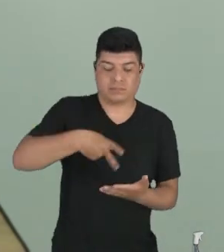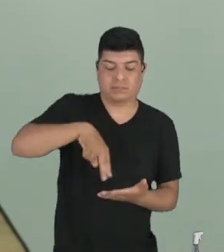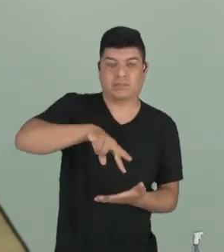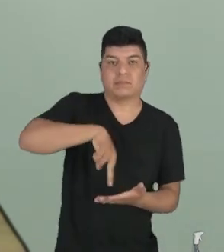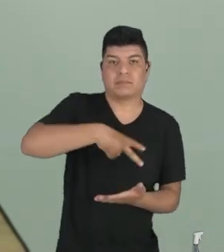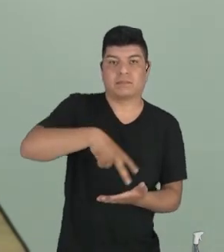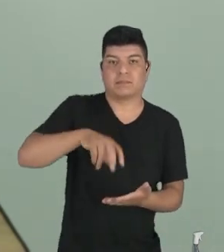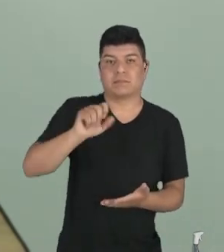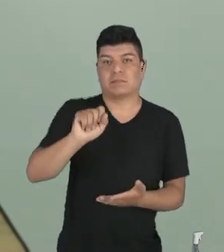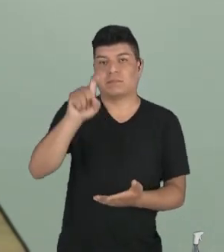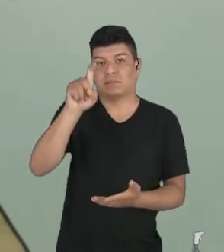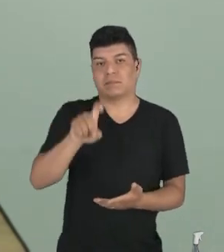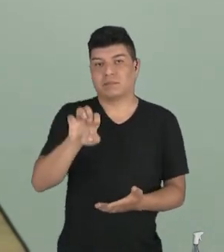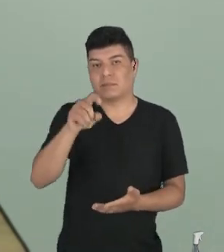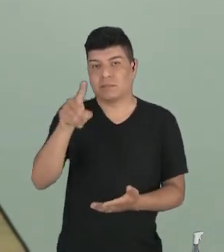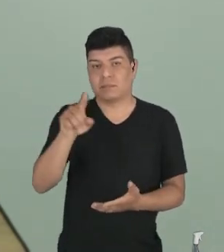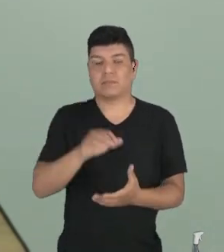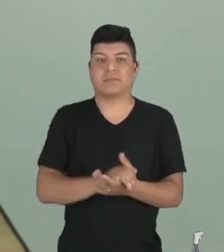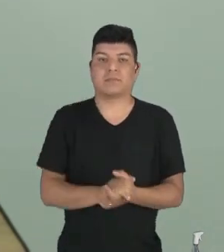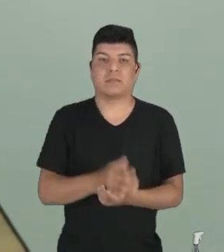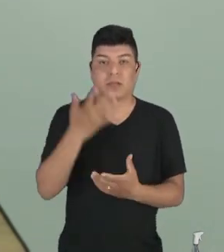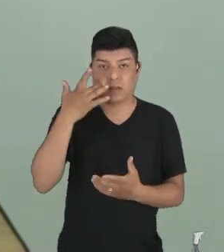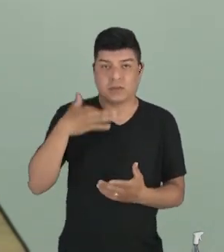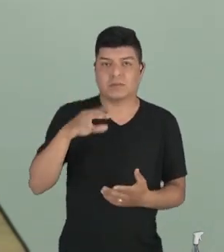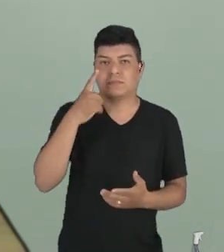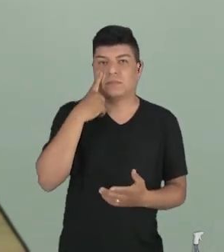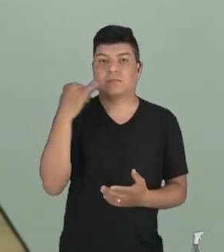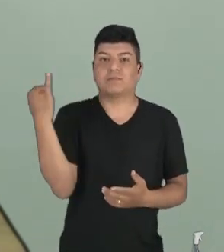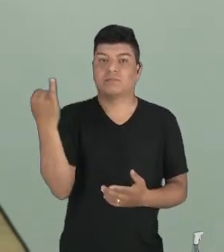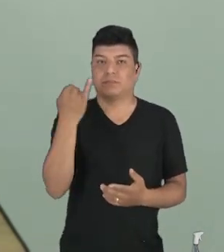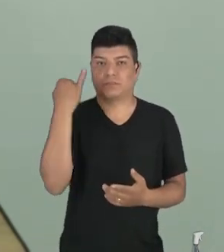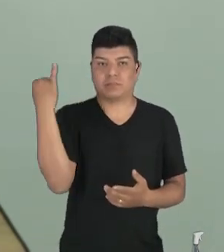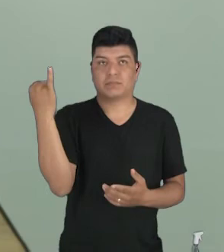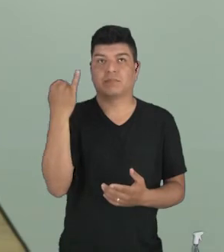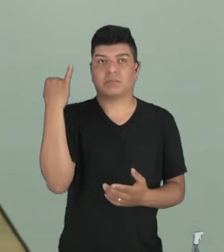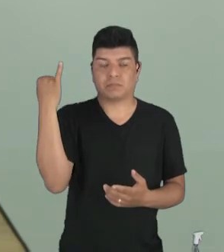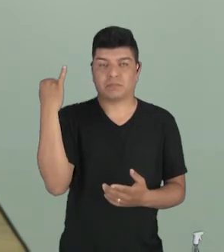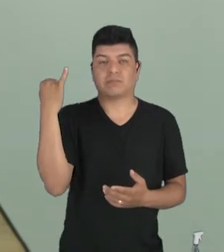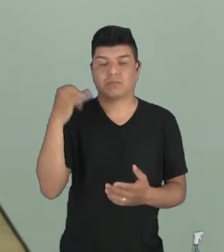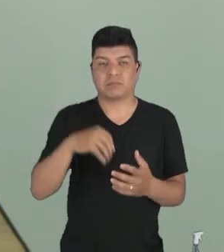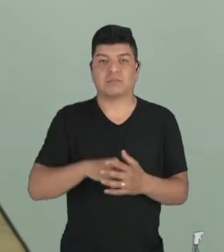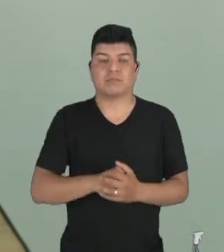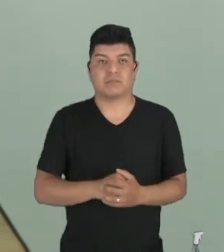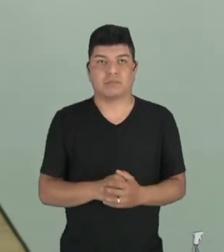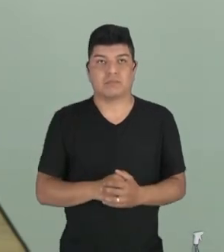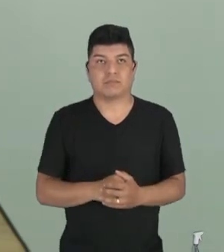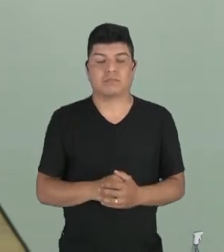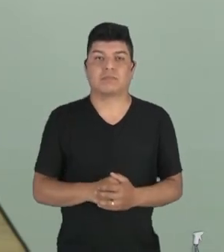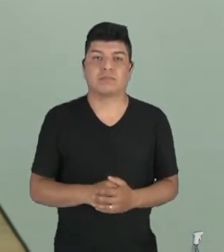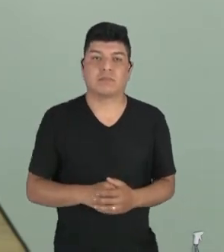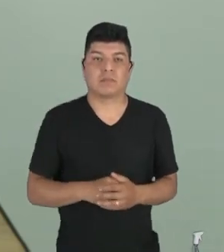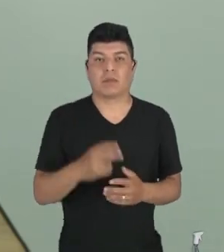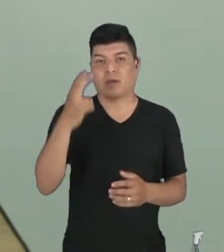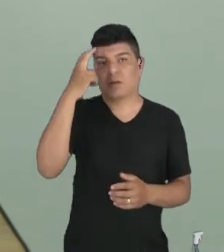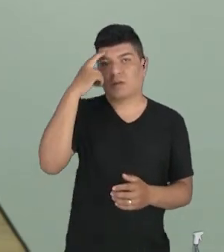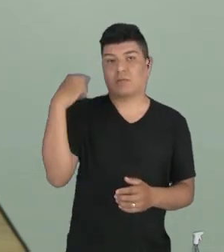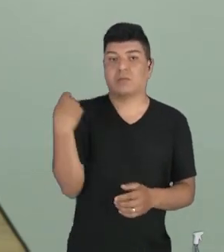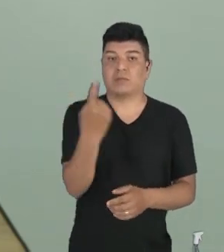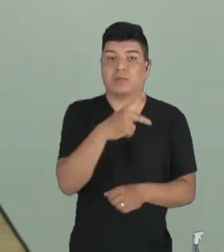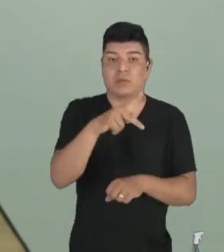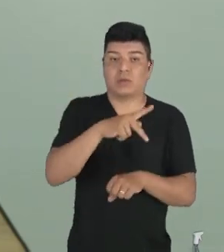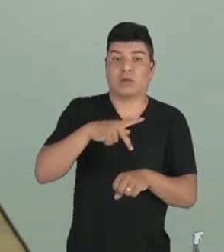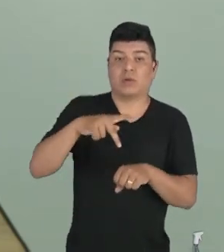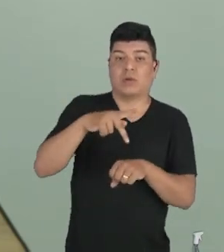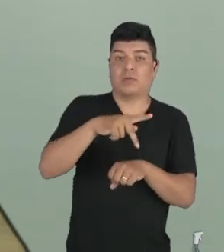também, que é o axé. Então, crianças, vocês viram a importância que é a cultura do nosso país,